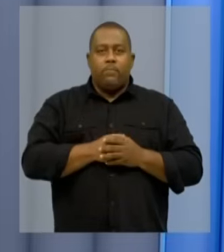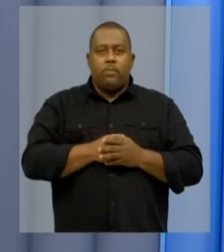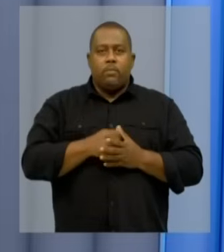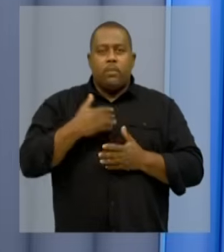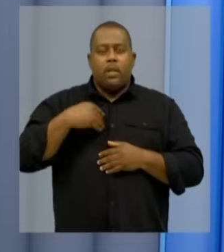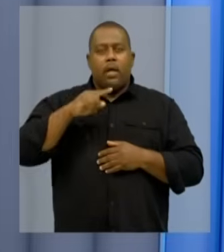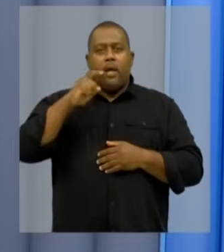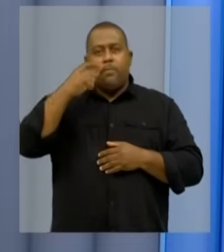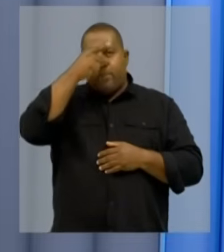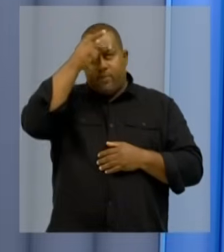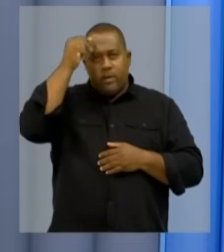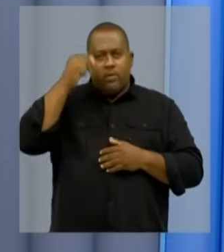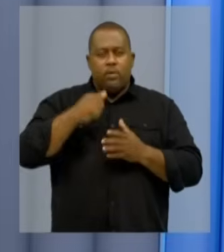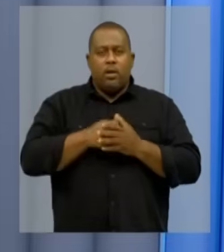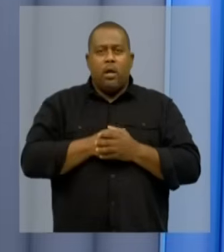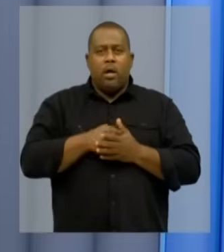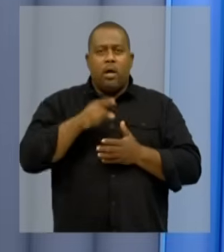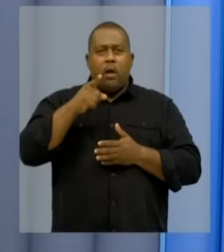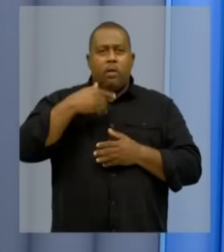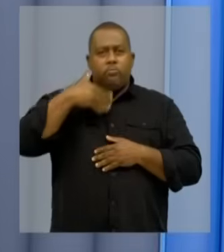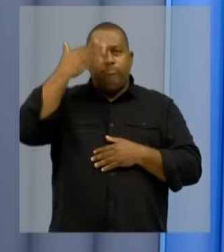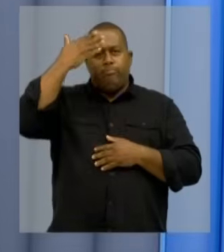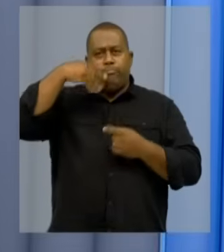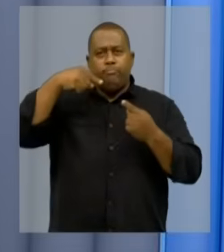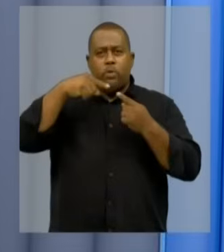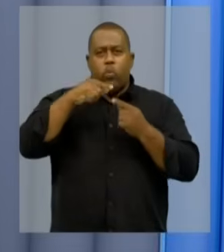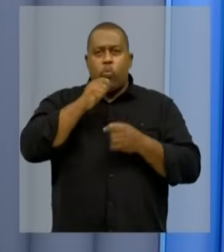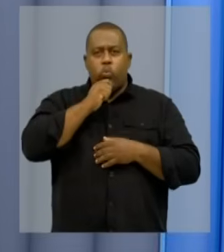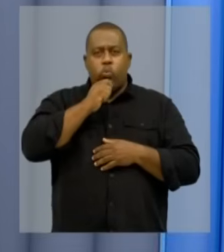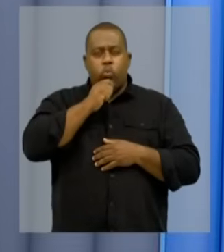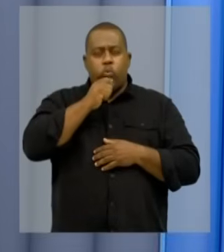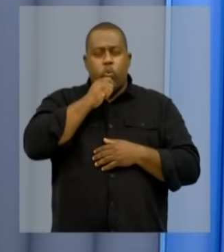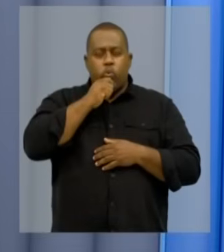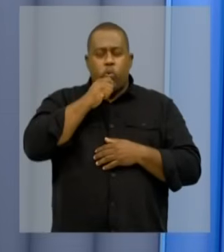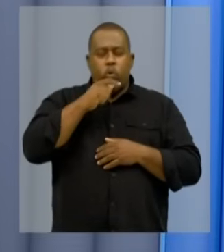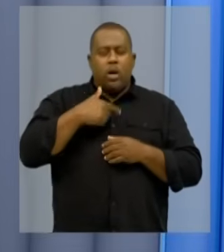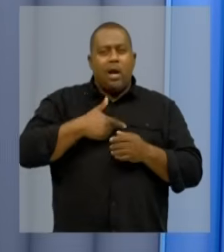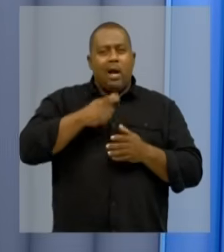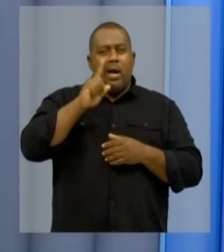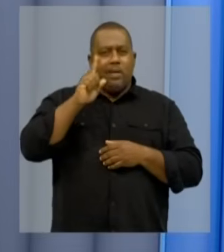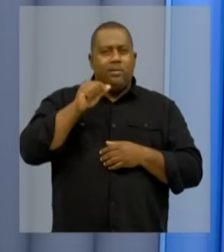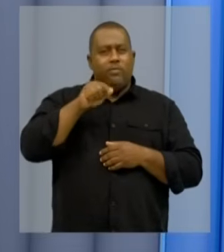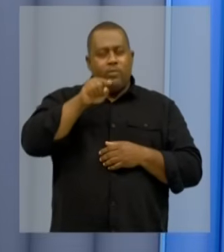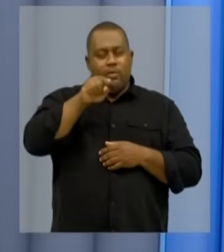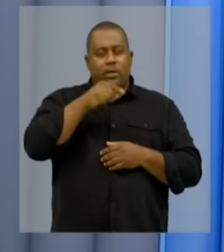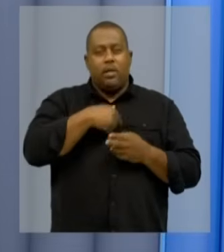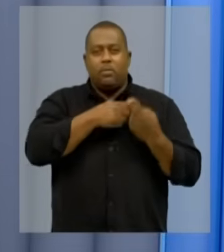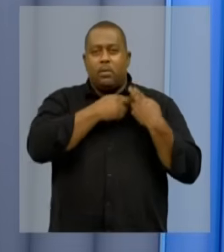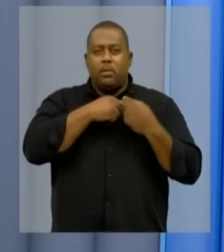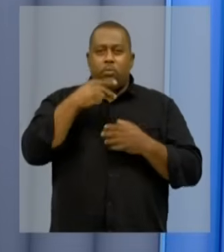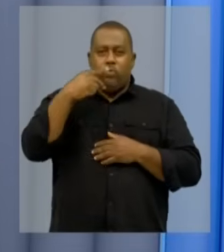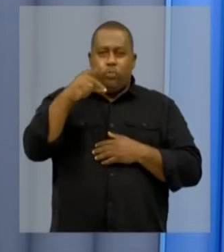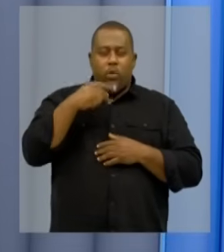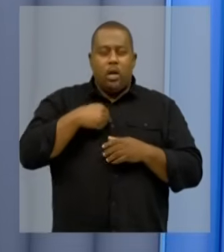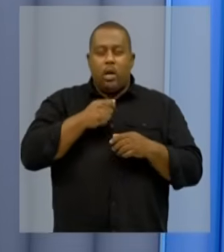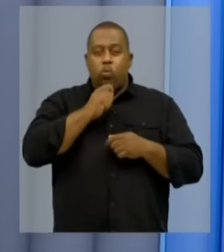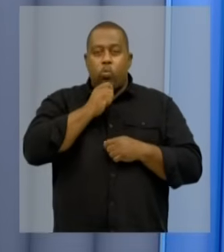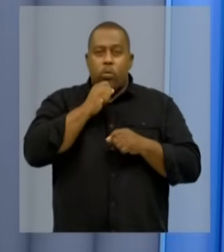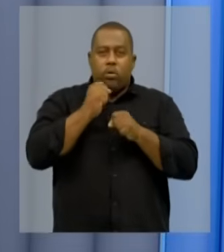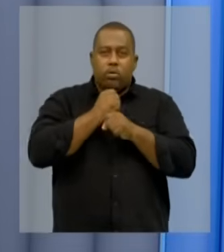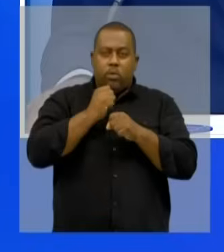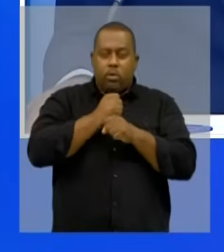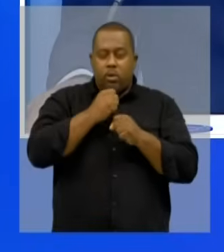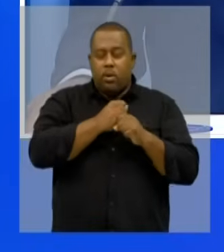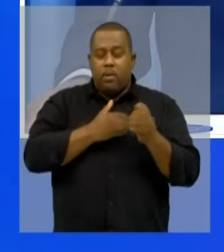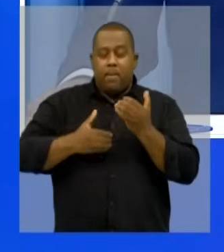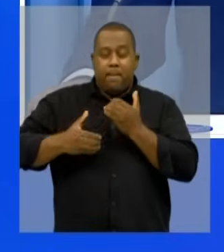Ex-prefeito, você não cumpriu algumas missões suas enquanto gestor quando foi prefeito de Salvador. Não construiu creches no Brasil